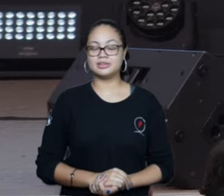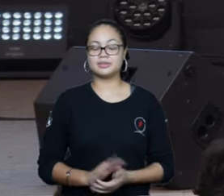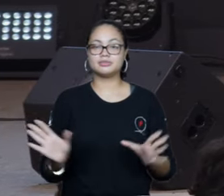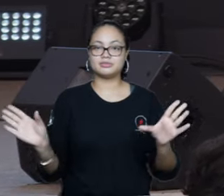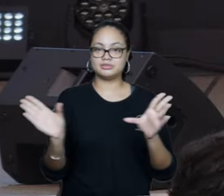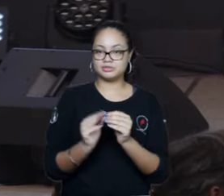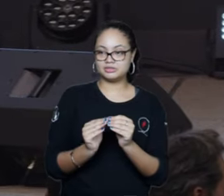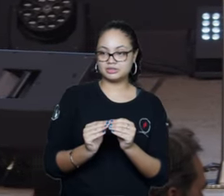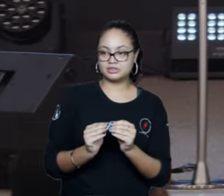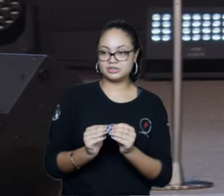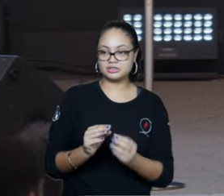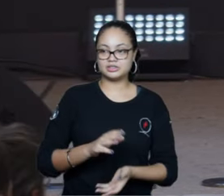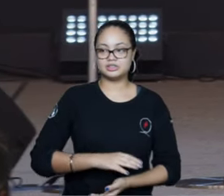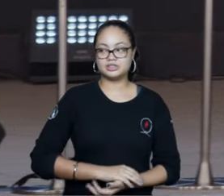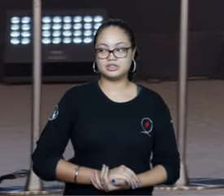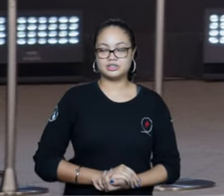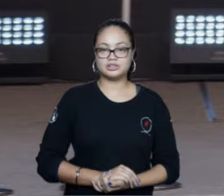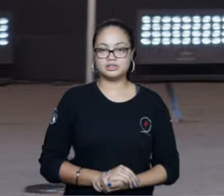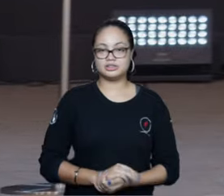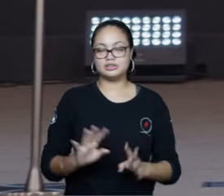para encerrar escute